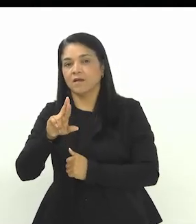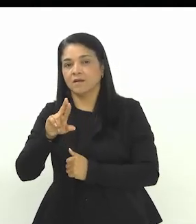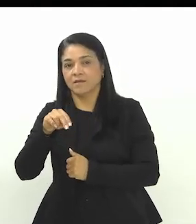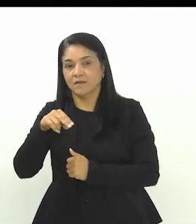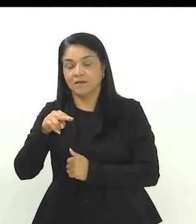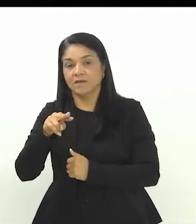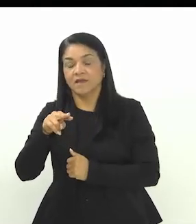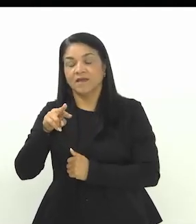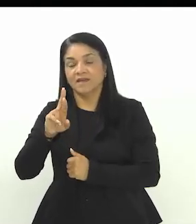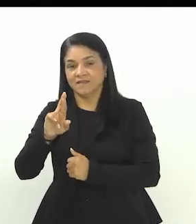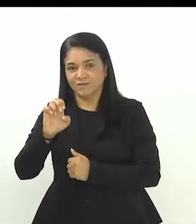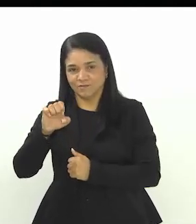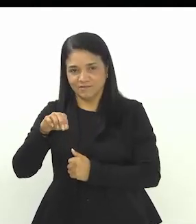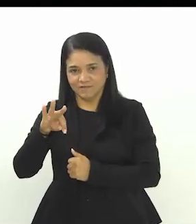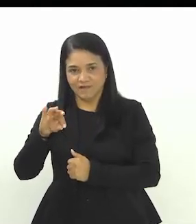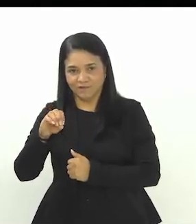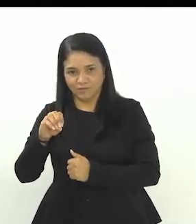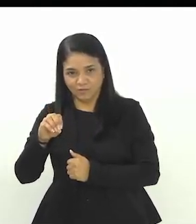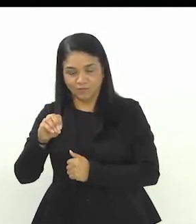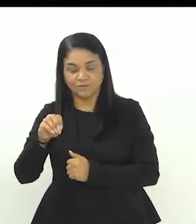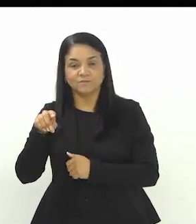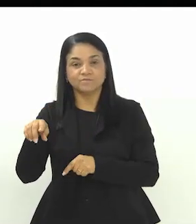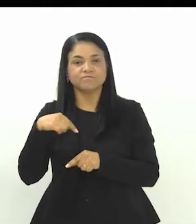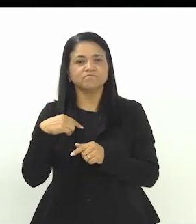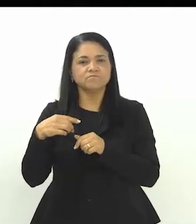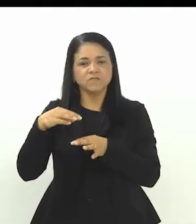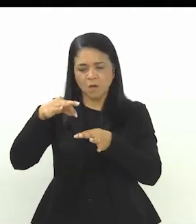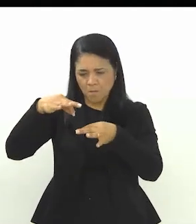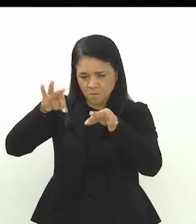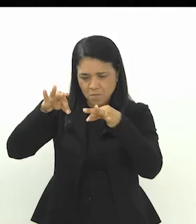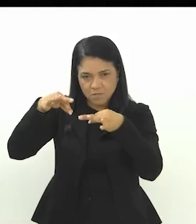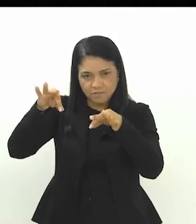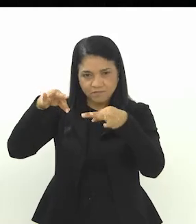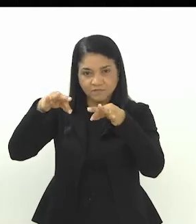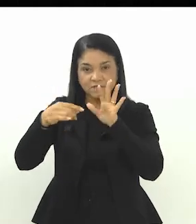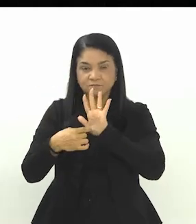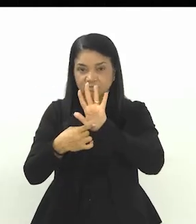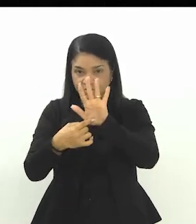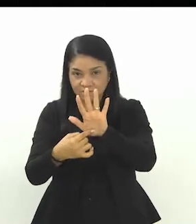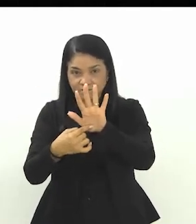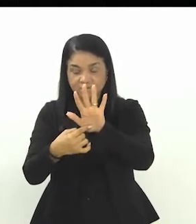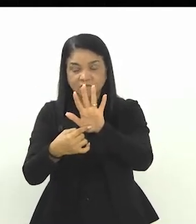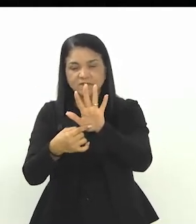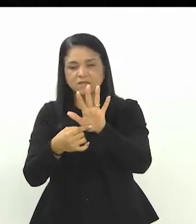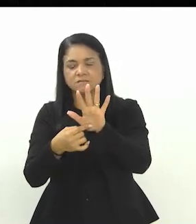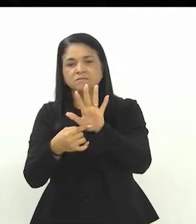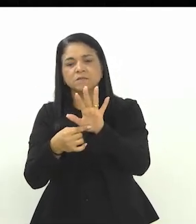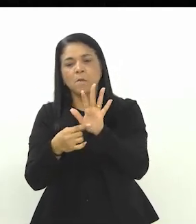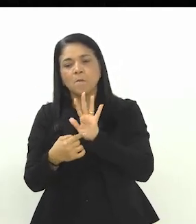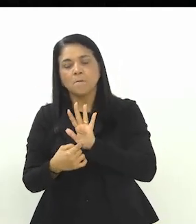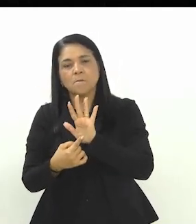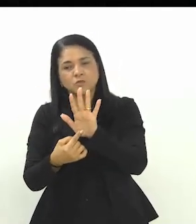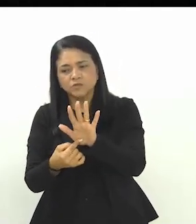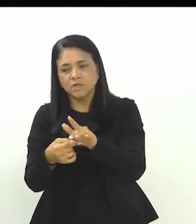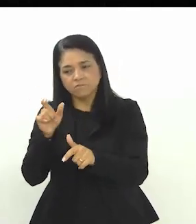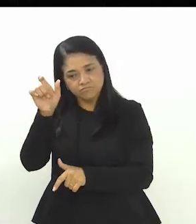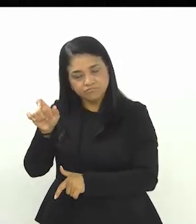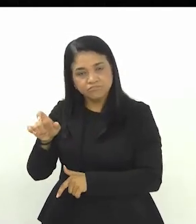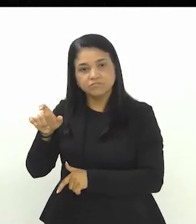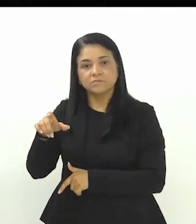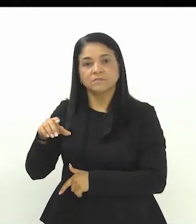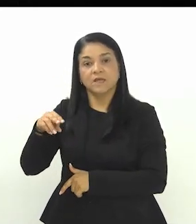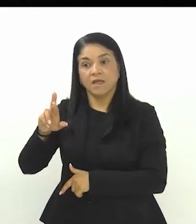Lage. Sim. E eu mostrei um pedaço daquele tecido que a gente montou, nós montamos um pedaço e eu mostrei para